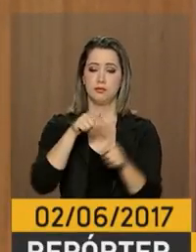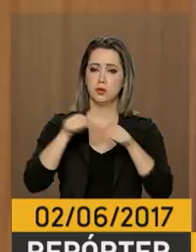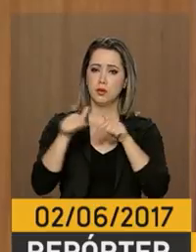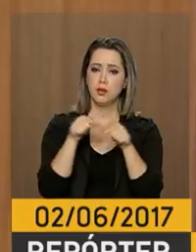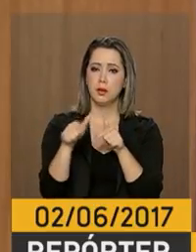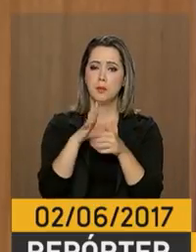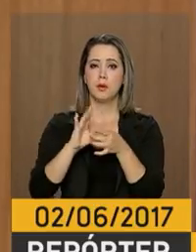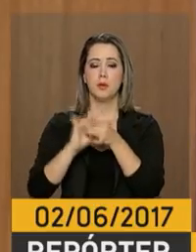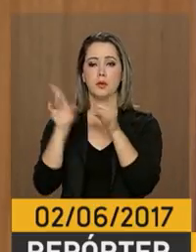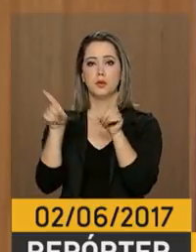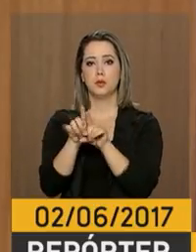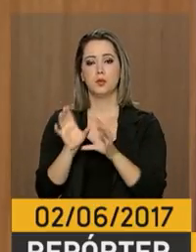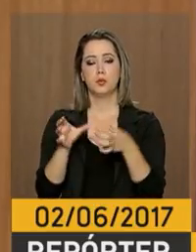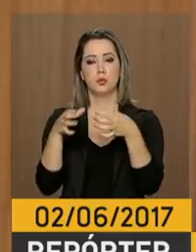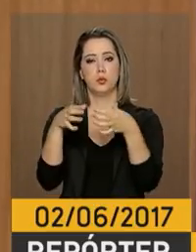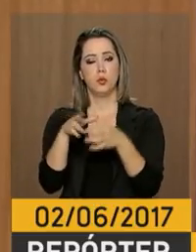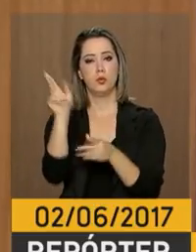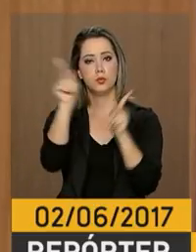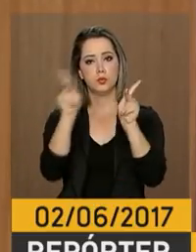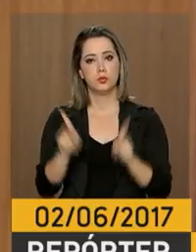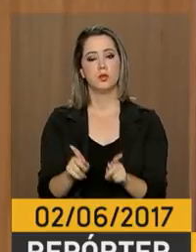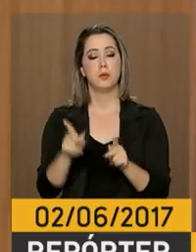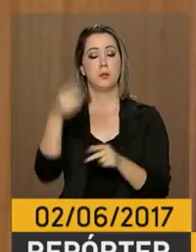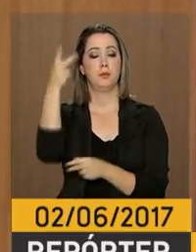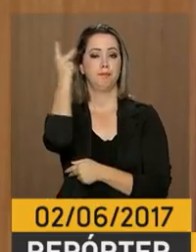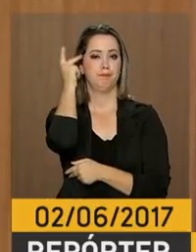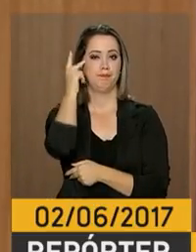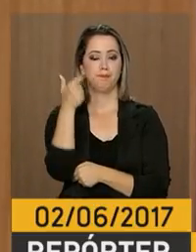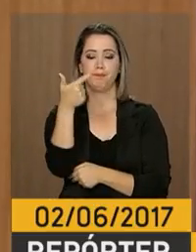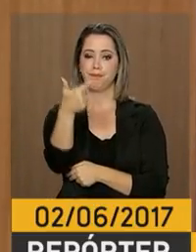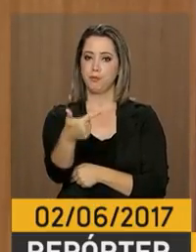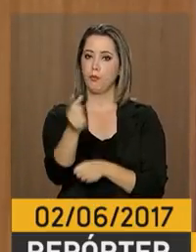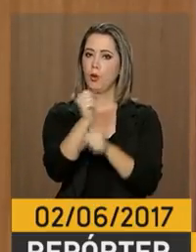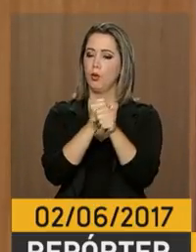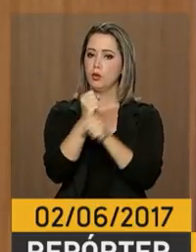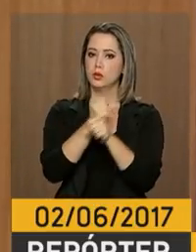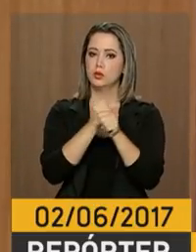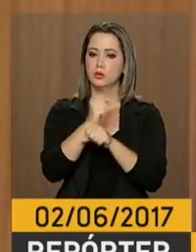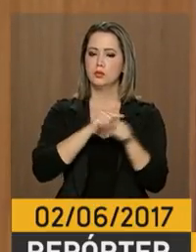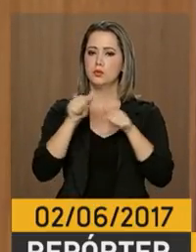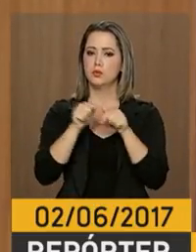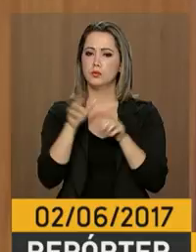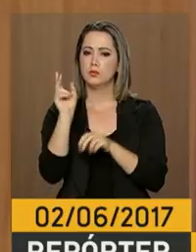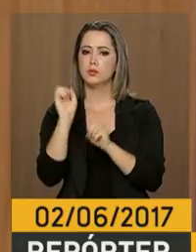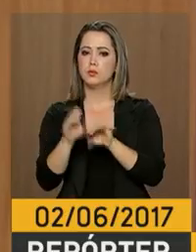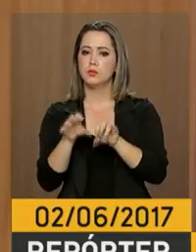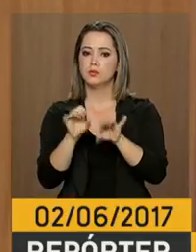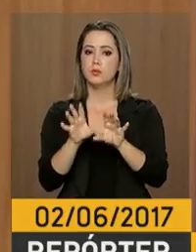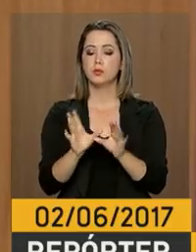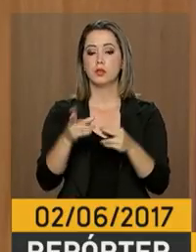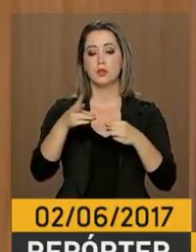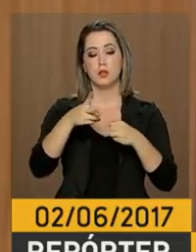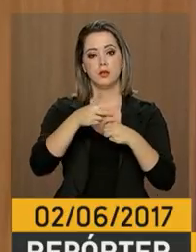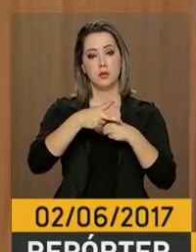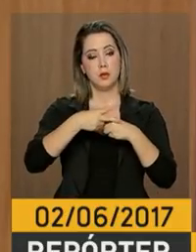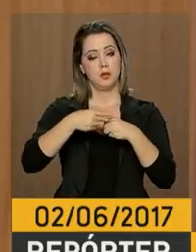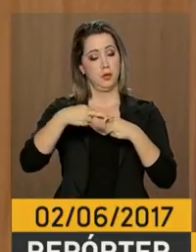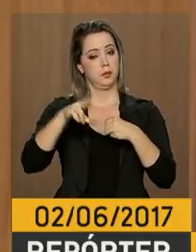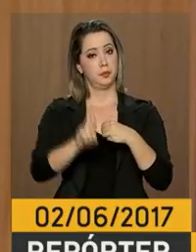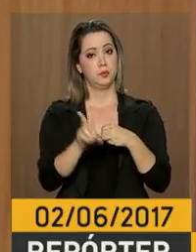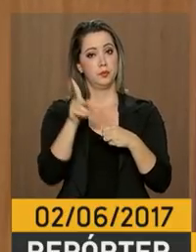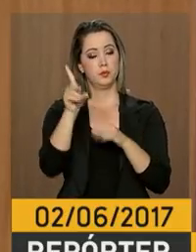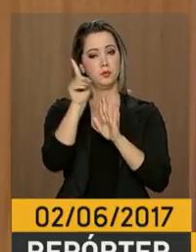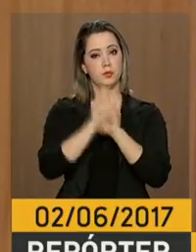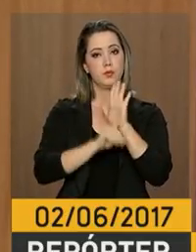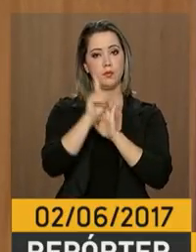voluntário do corpo da paz em são paulo onde permaneceu por dois anos tendo lecionado na pós graduação da faculdade de direito